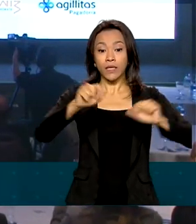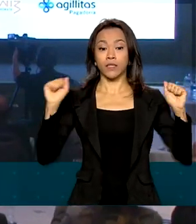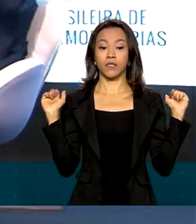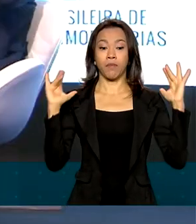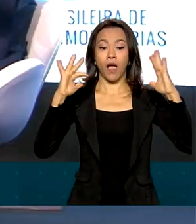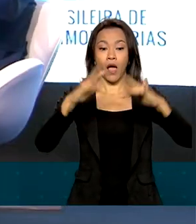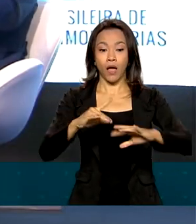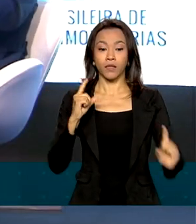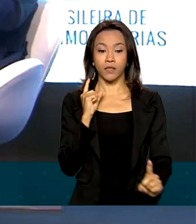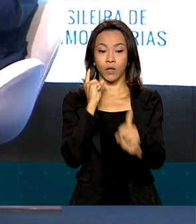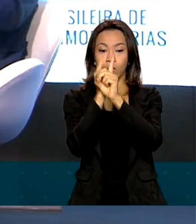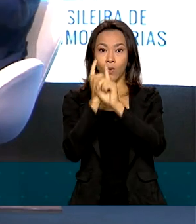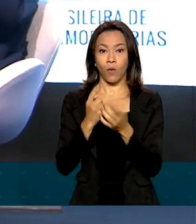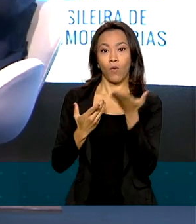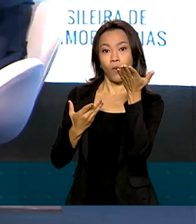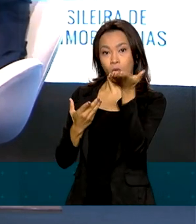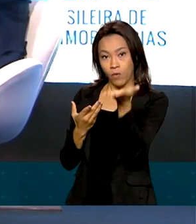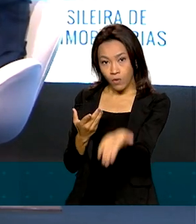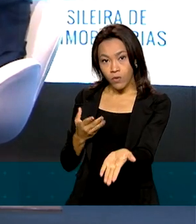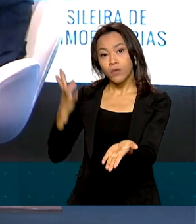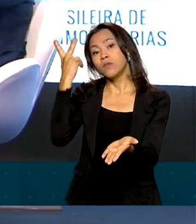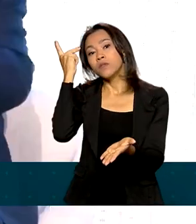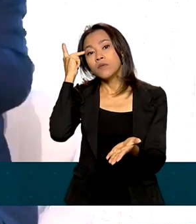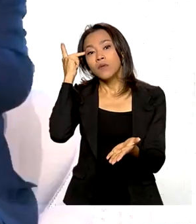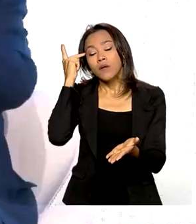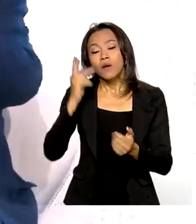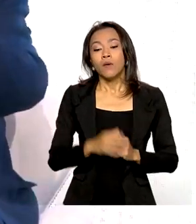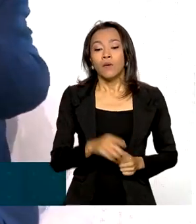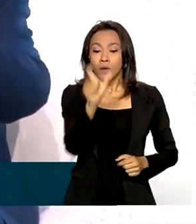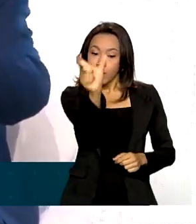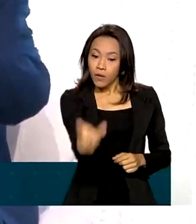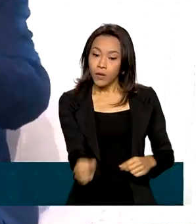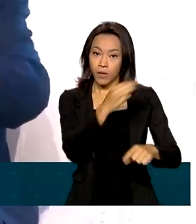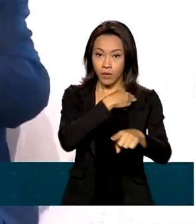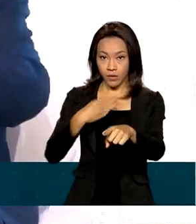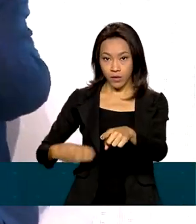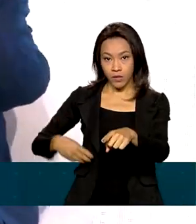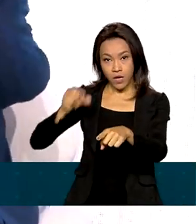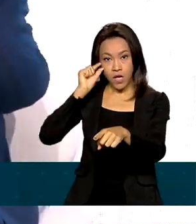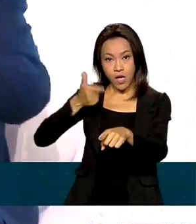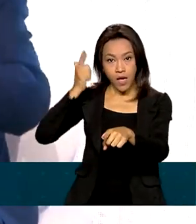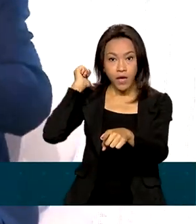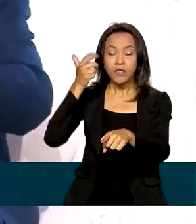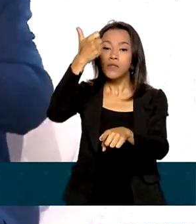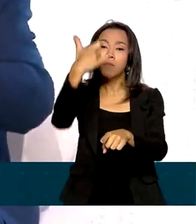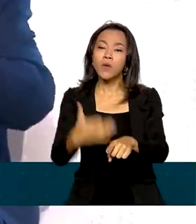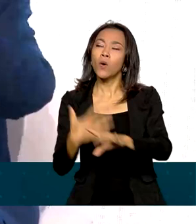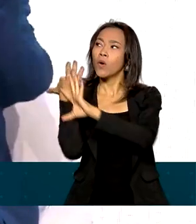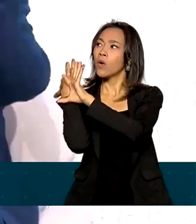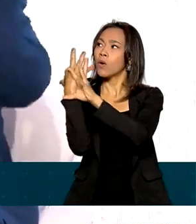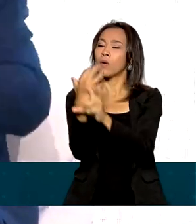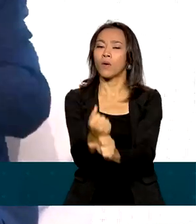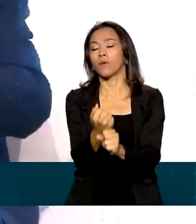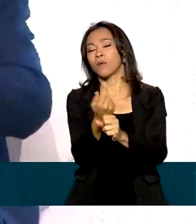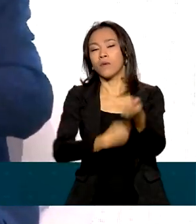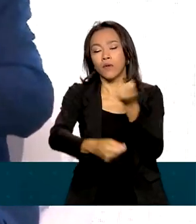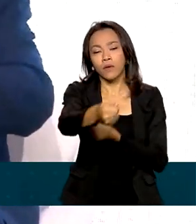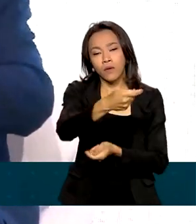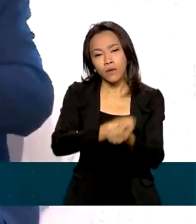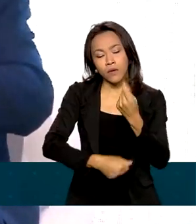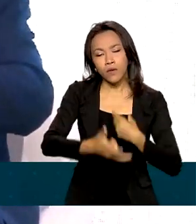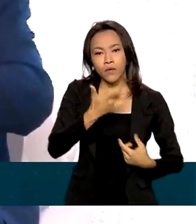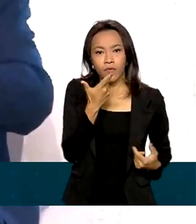Brasileira de Incorporadoras Imobiliárias em São Paulo. Guedes fez um balanço da economia nos últimos anos e afirmou